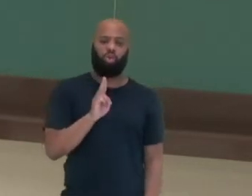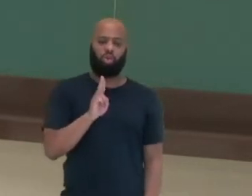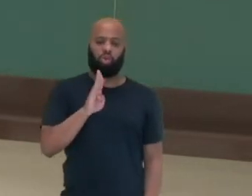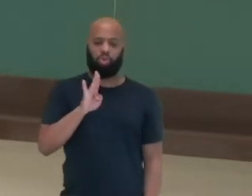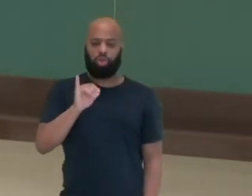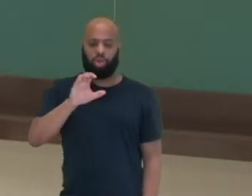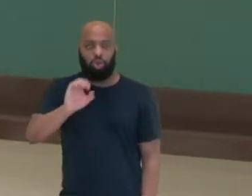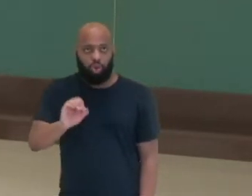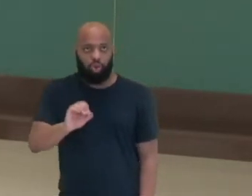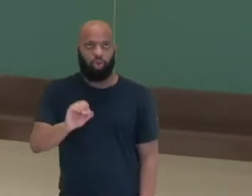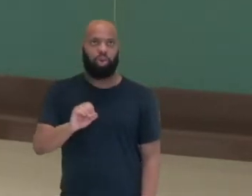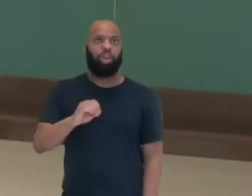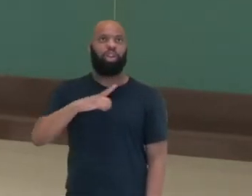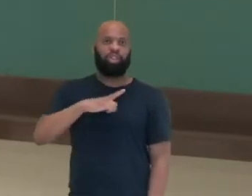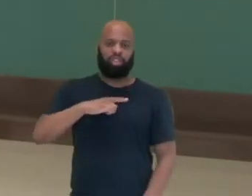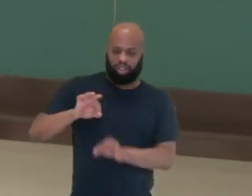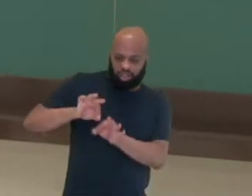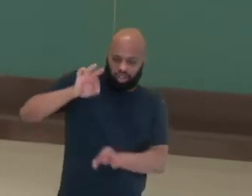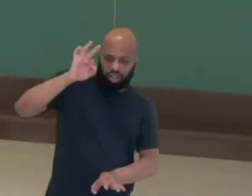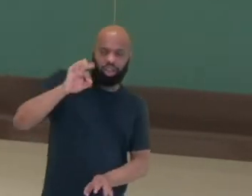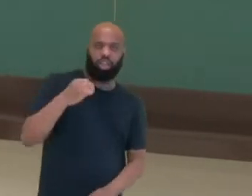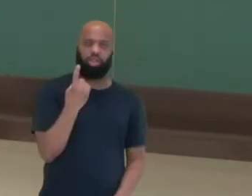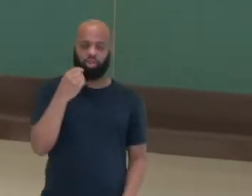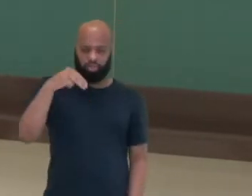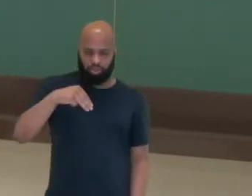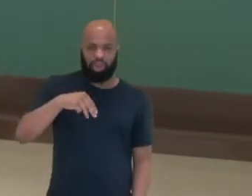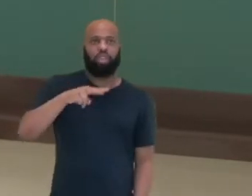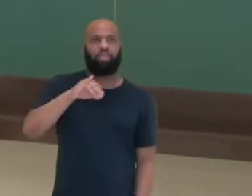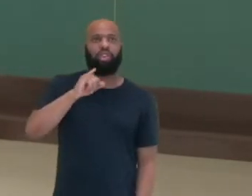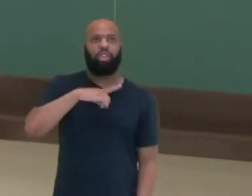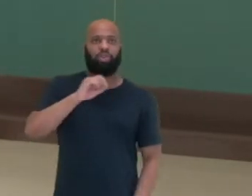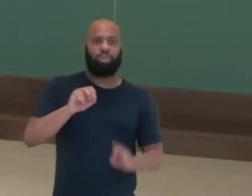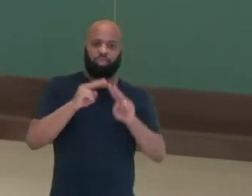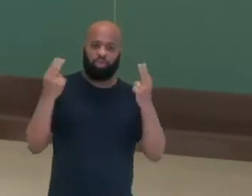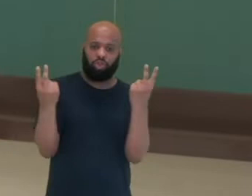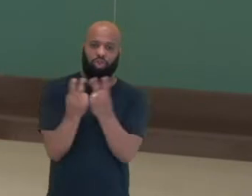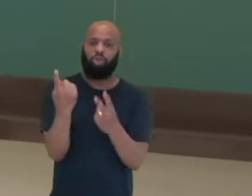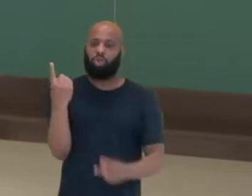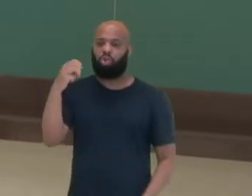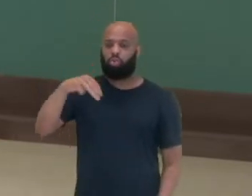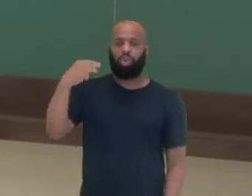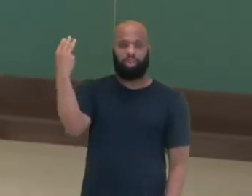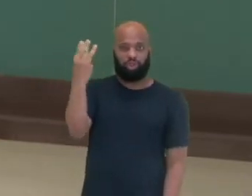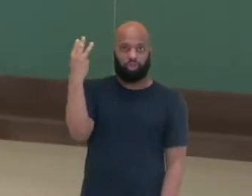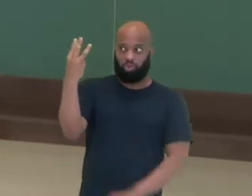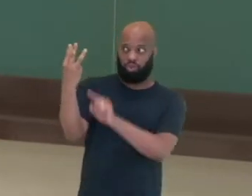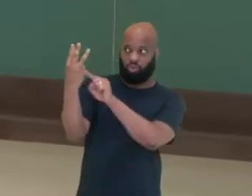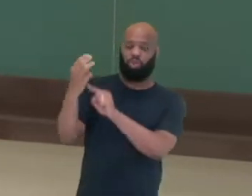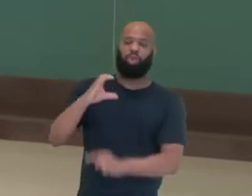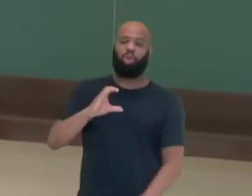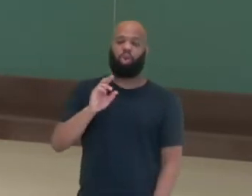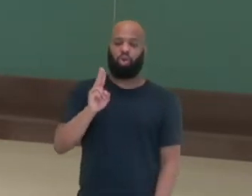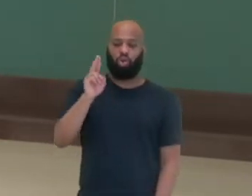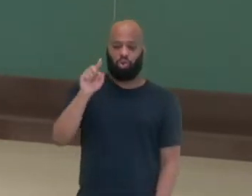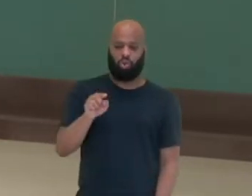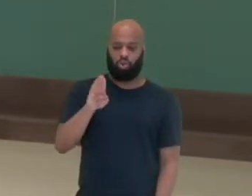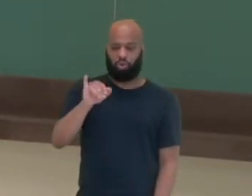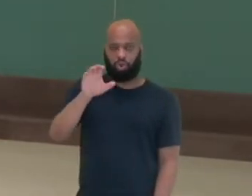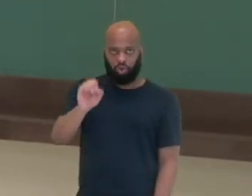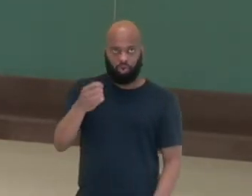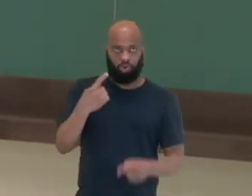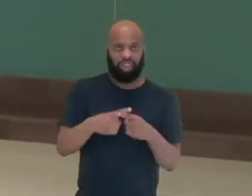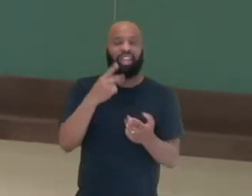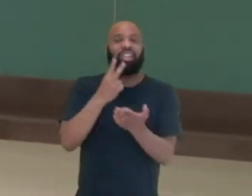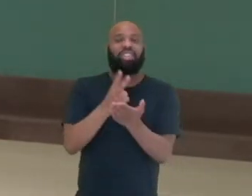cubo com uma aresta de 1 metro, ele vai ter um volume de 1 metro cúbico, tá? Então, quando a gente está medindo o volume, é